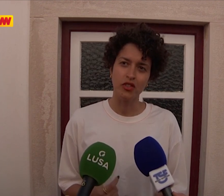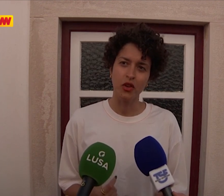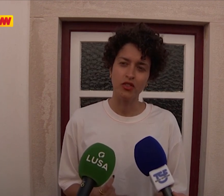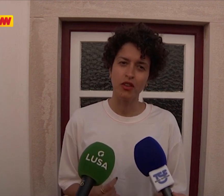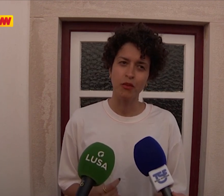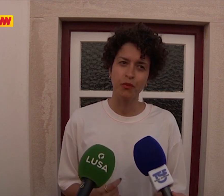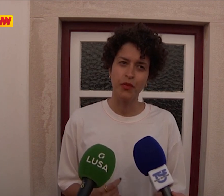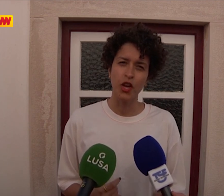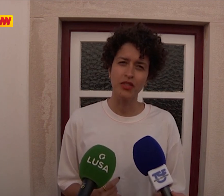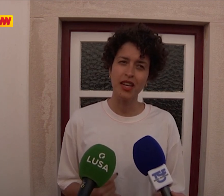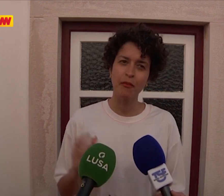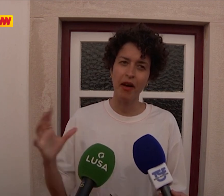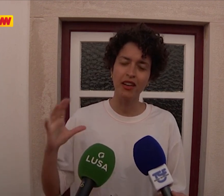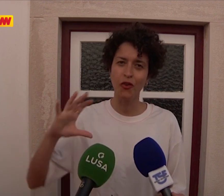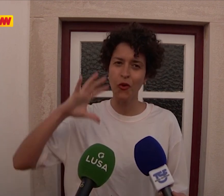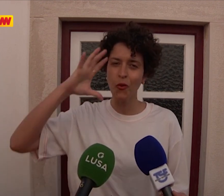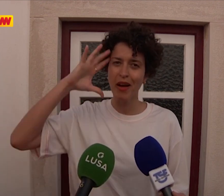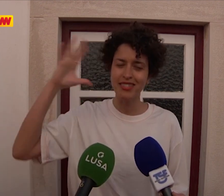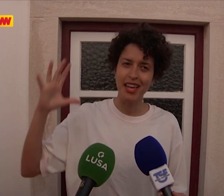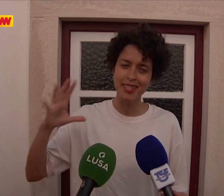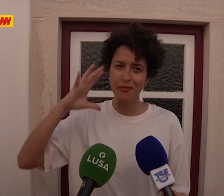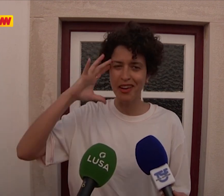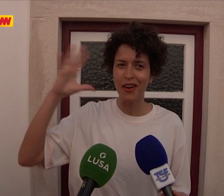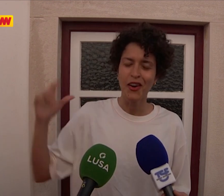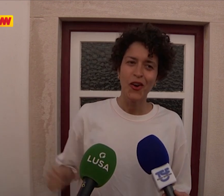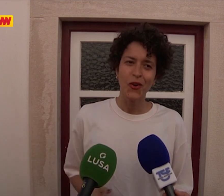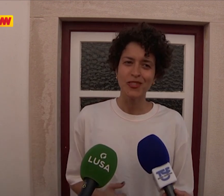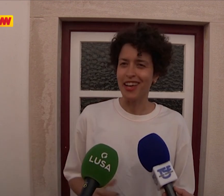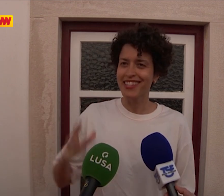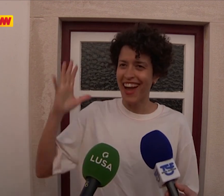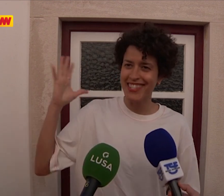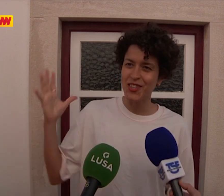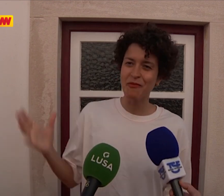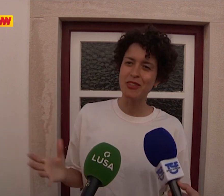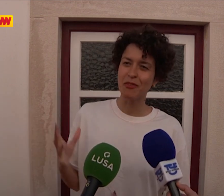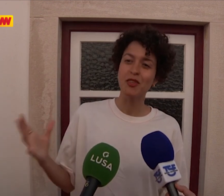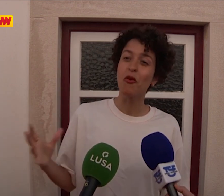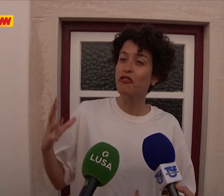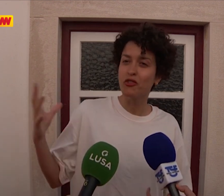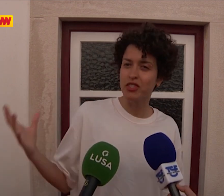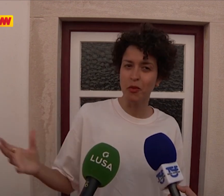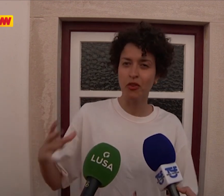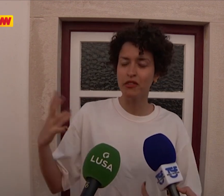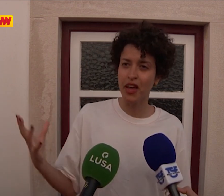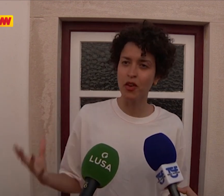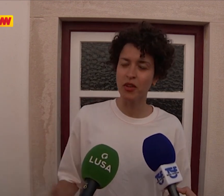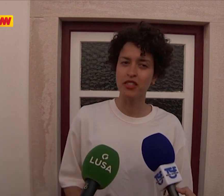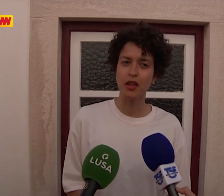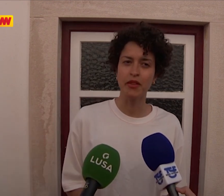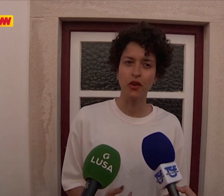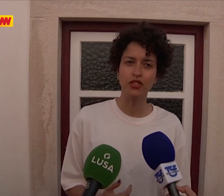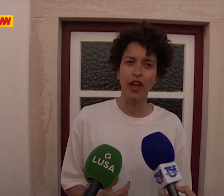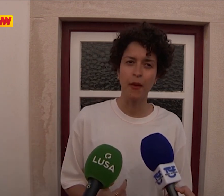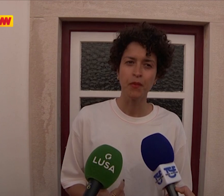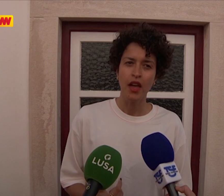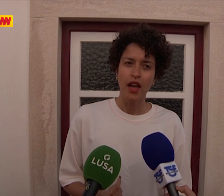certas coisas. Eu sei que para o mindset e para o zeitgeist europeu isso pode ser um pouco fútil, um pouco leviano, mas